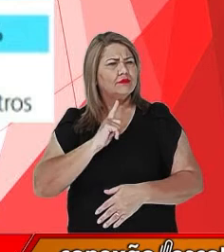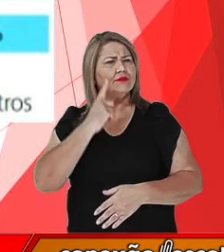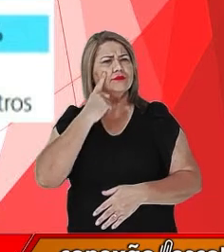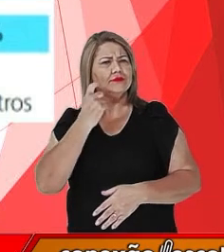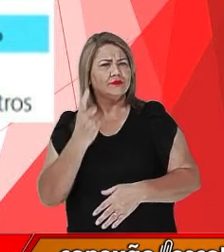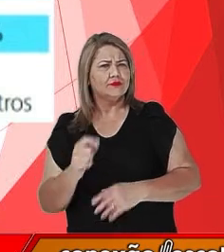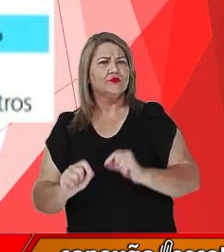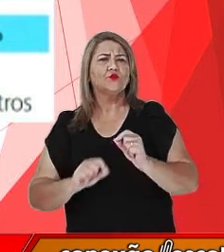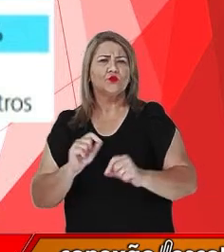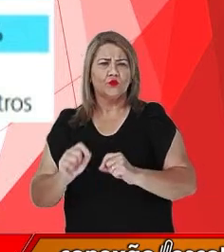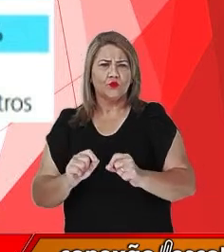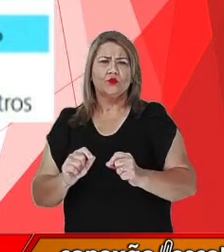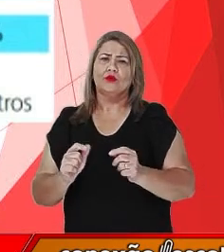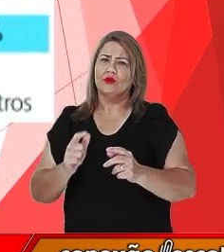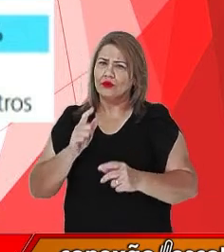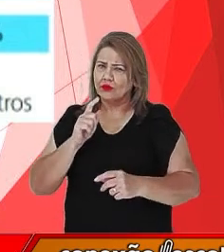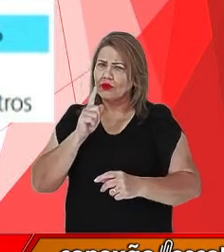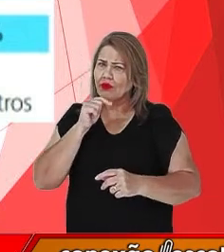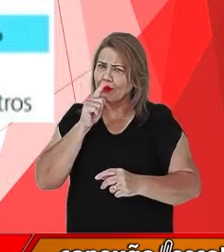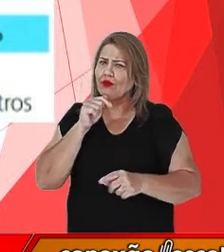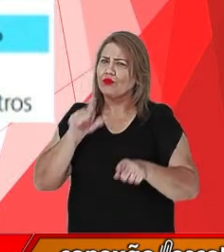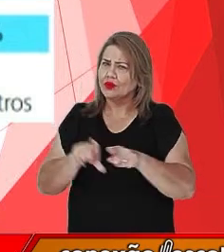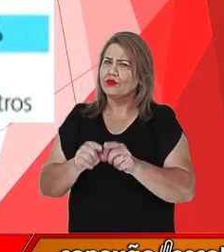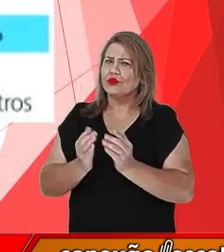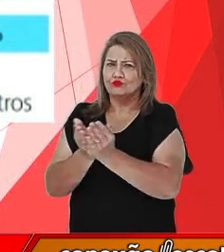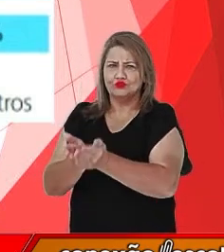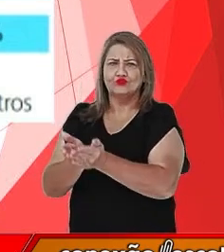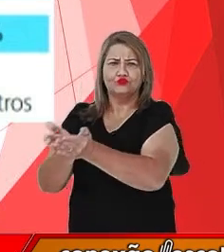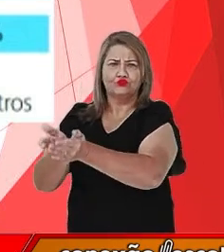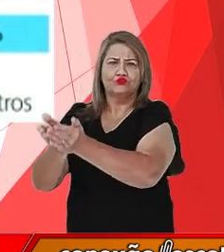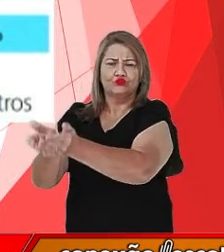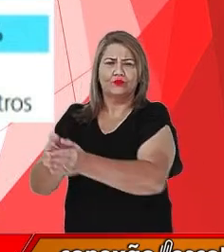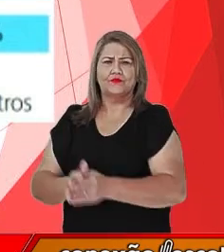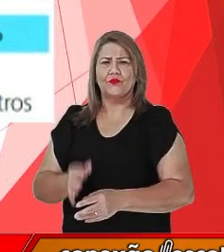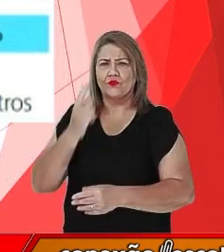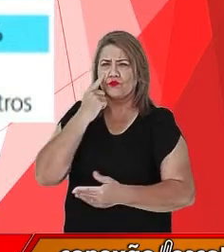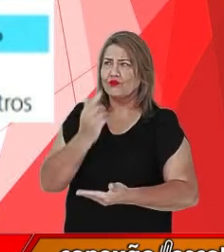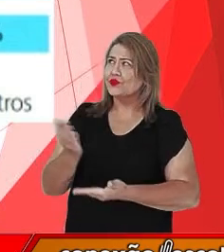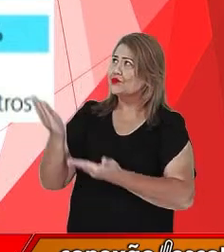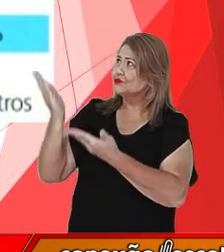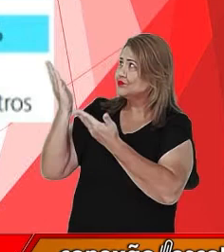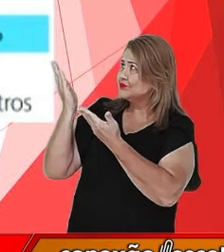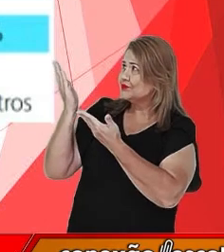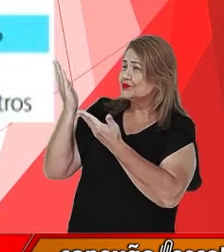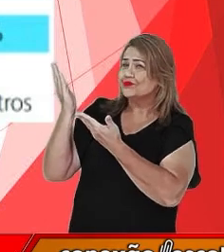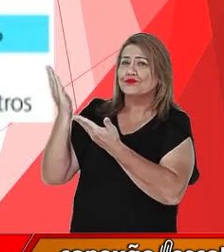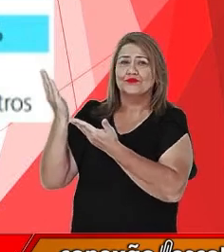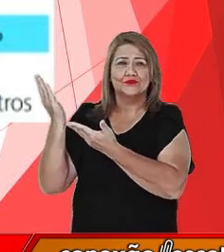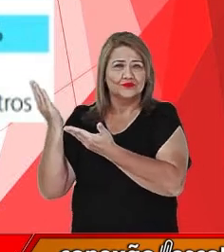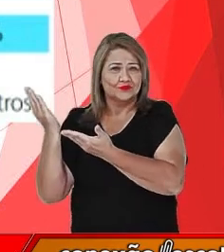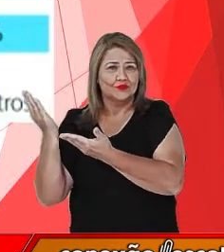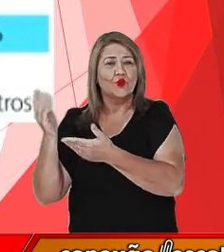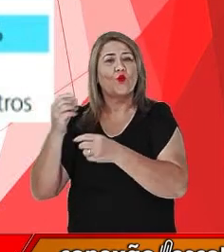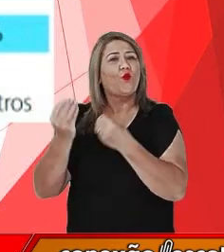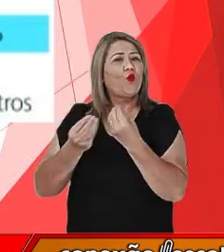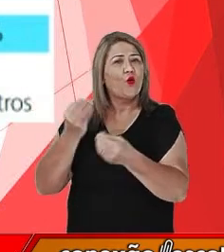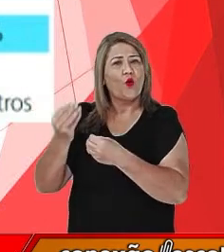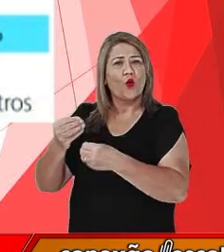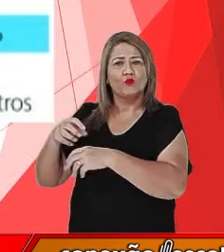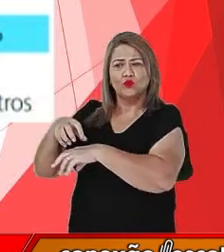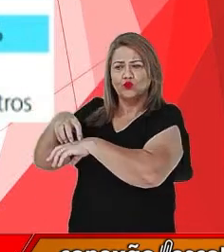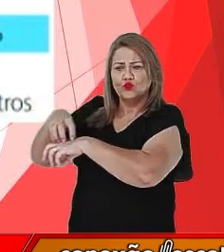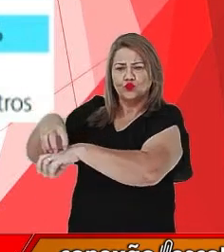dos transportes hidroviários. Essa tabela que está na tela para vocês é uma tabela do deslocamento